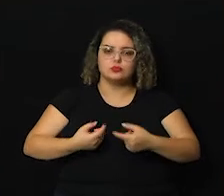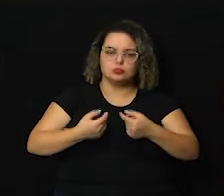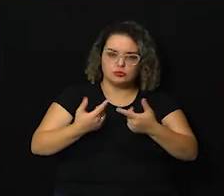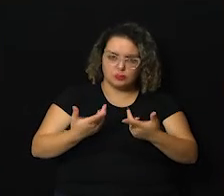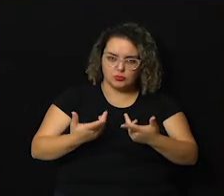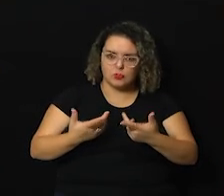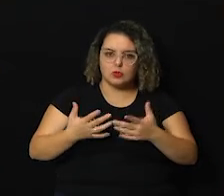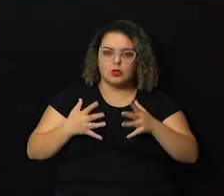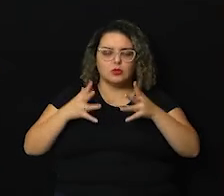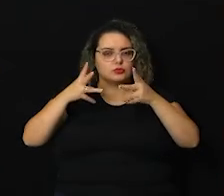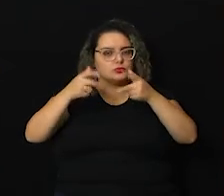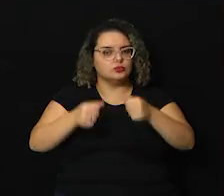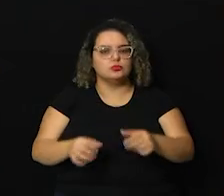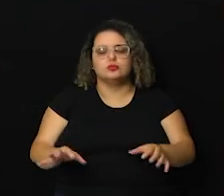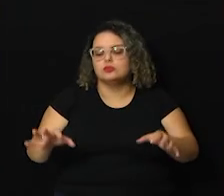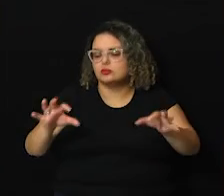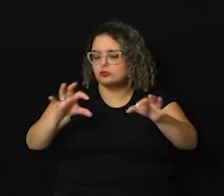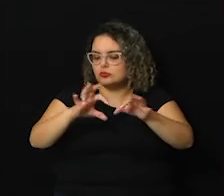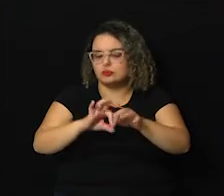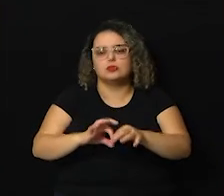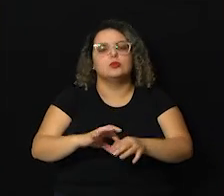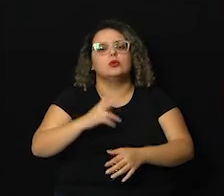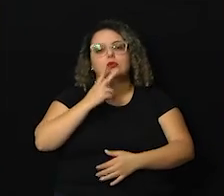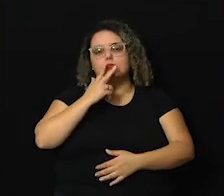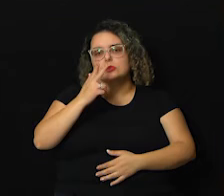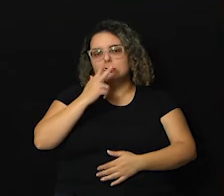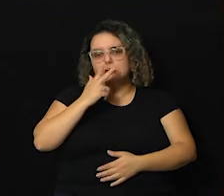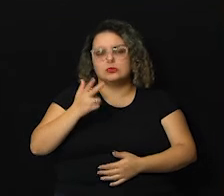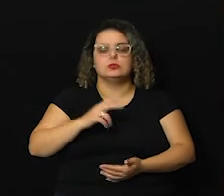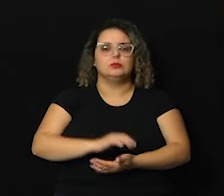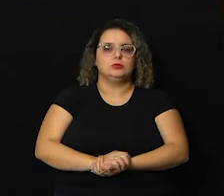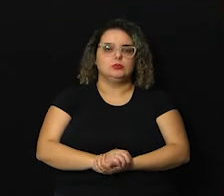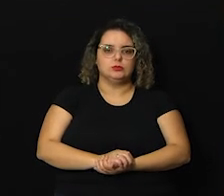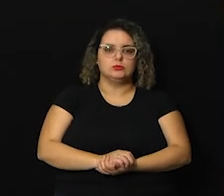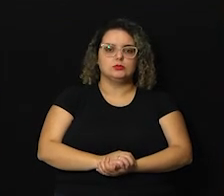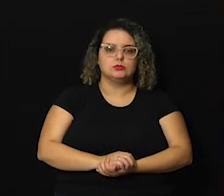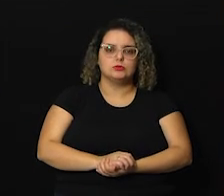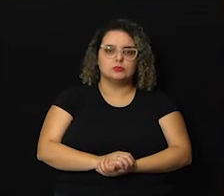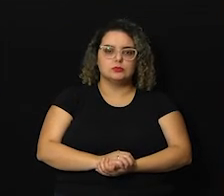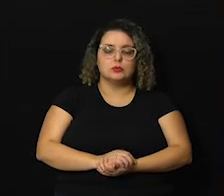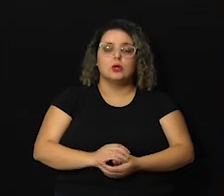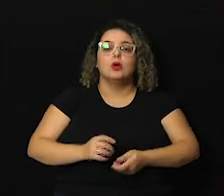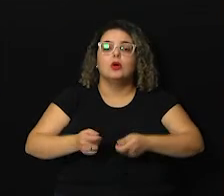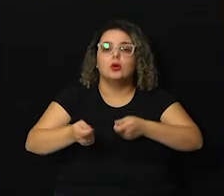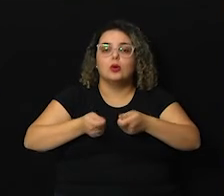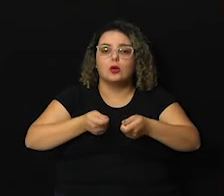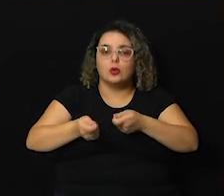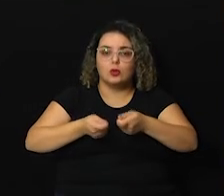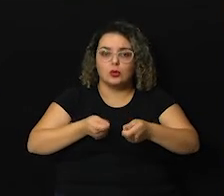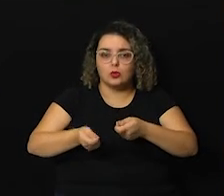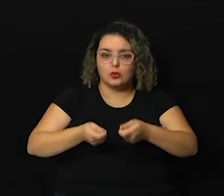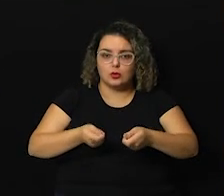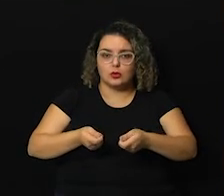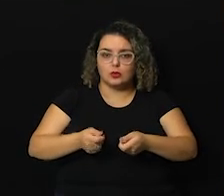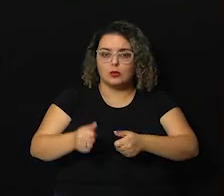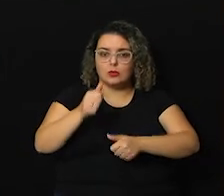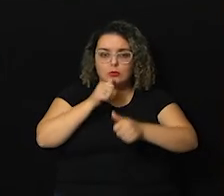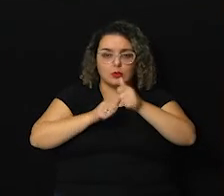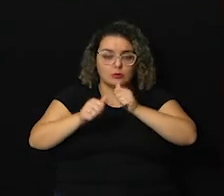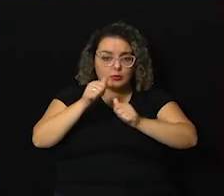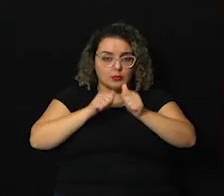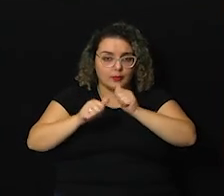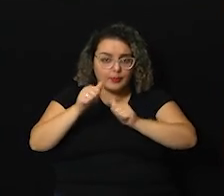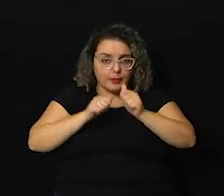hoje aqui, e comenta todas as vezes que a gente conversa. A outra situação é você controlar a ingesta